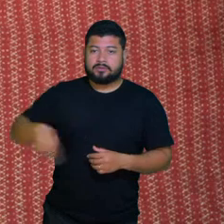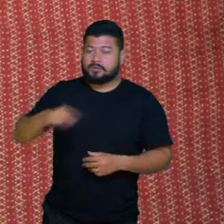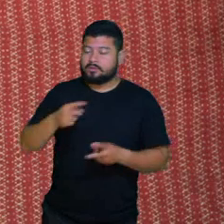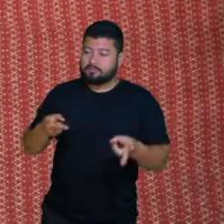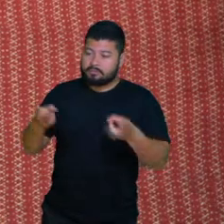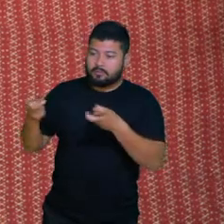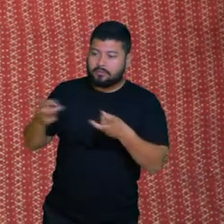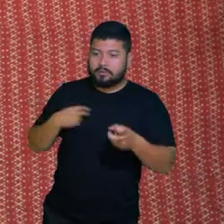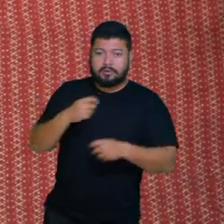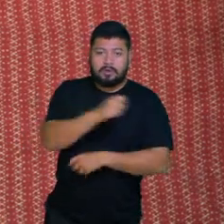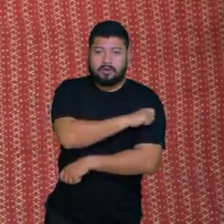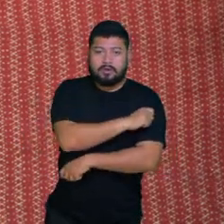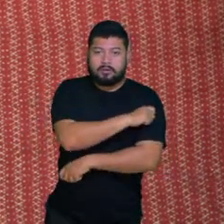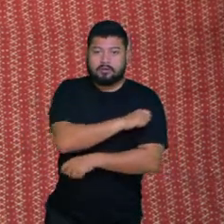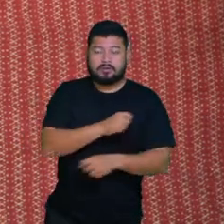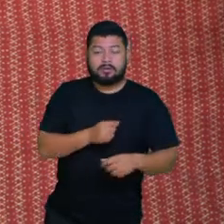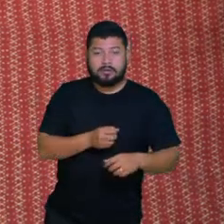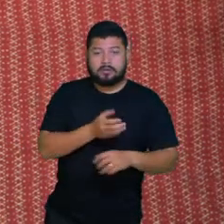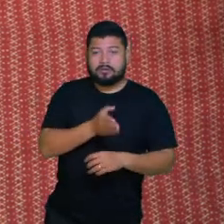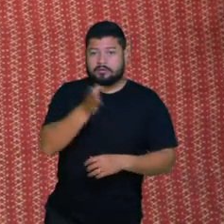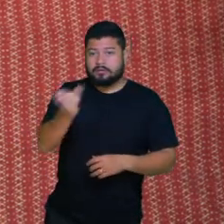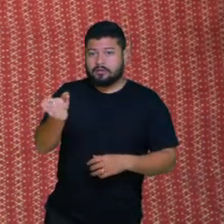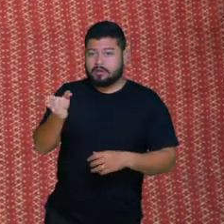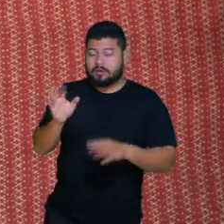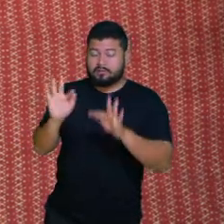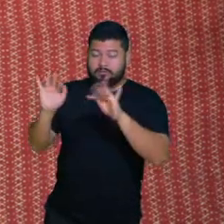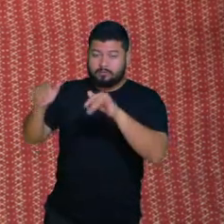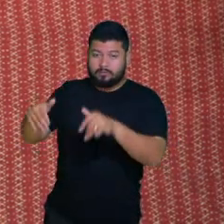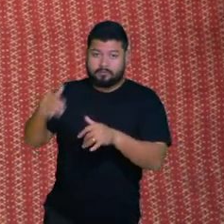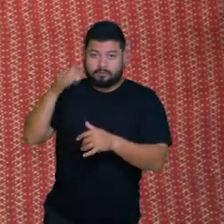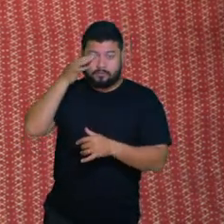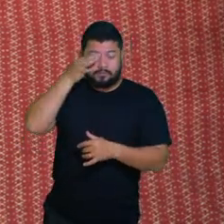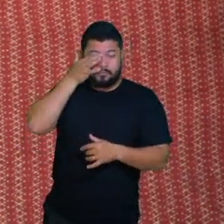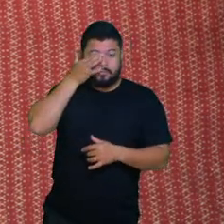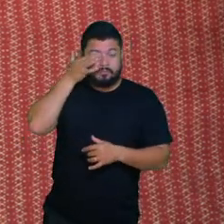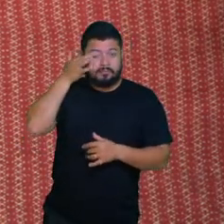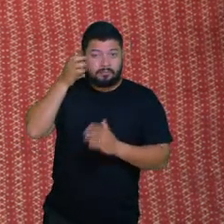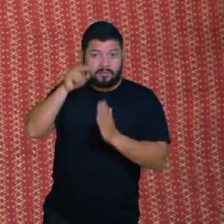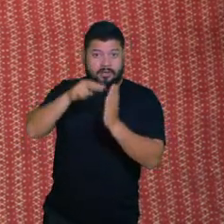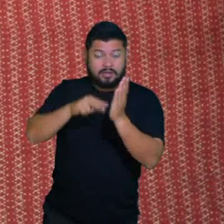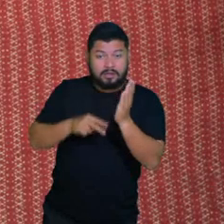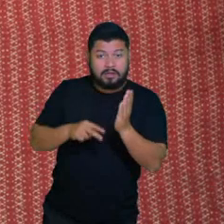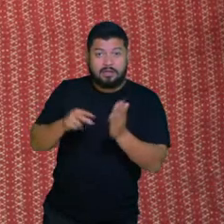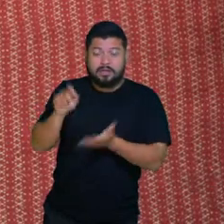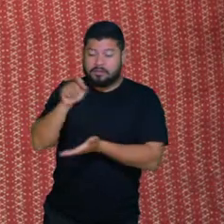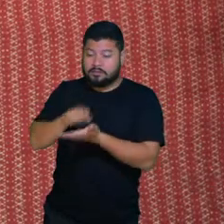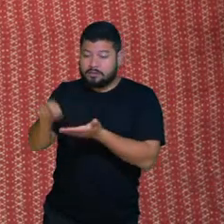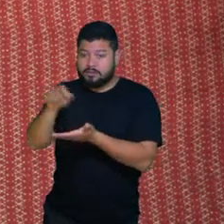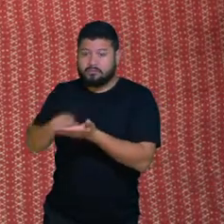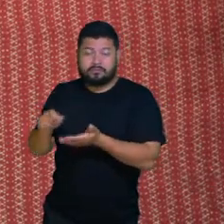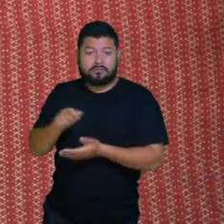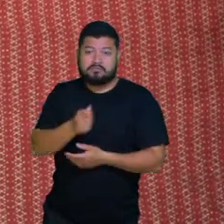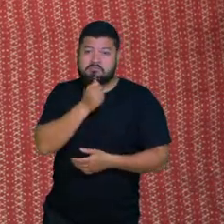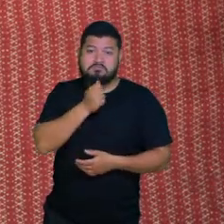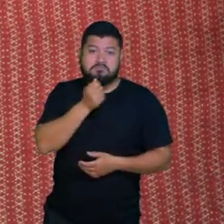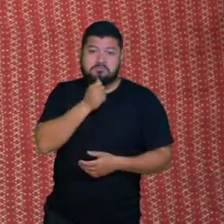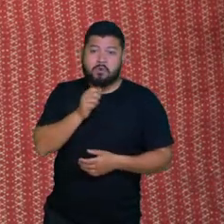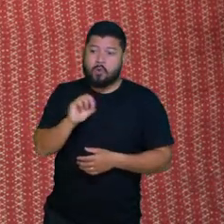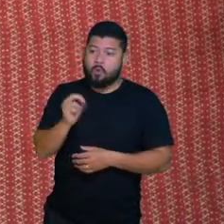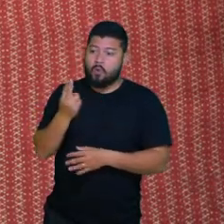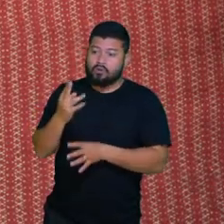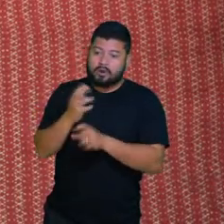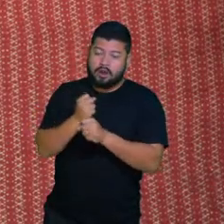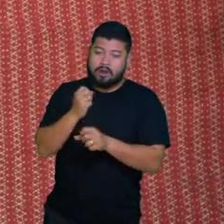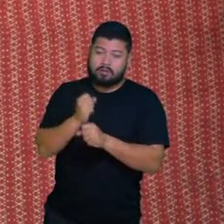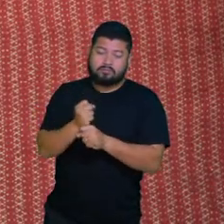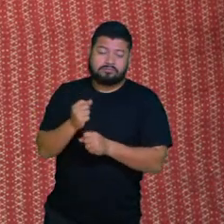Estudantes estão indo para os anos finais sem saber ler sem saber escrever sem calcular né